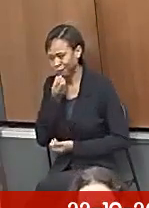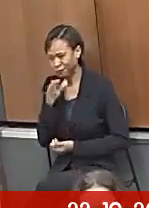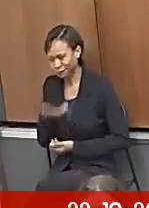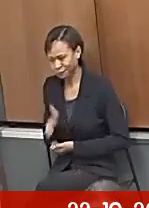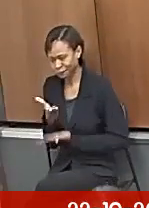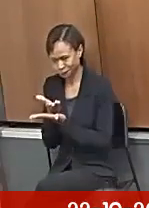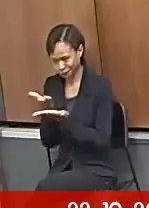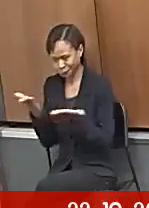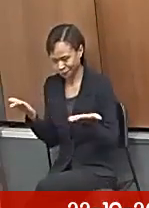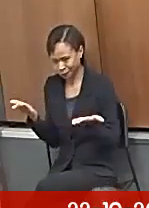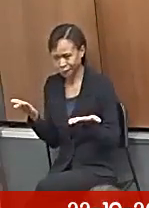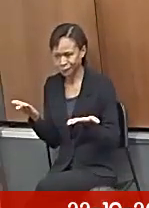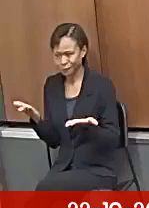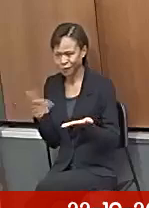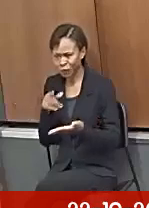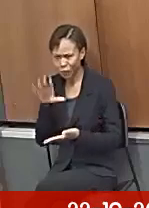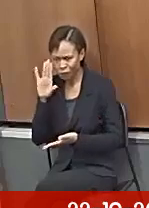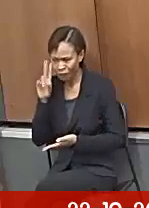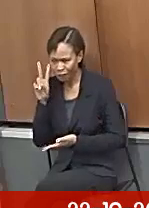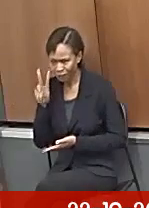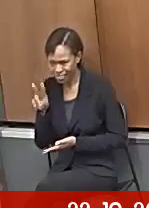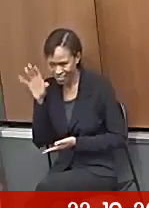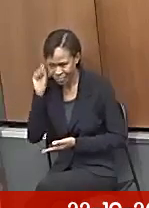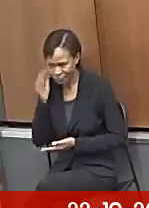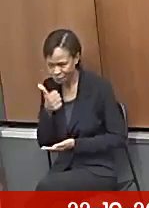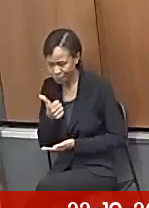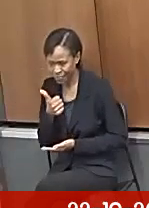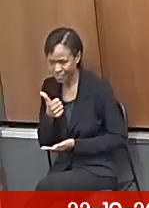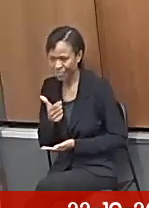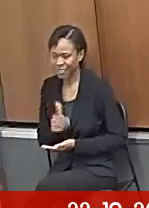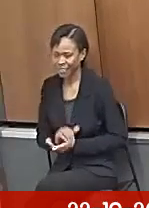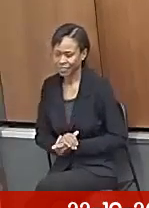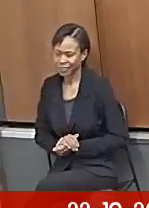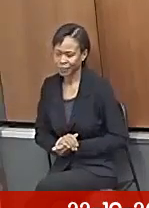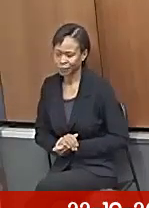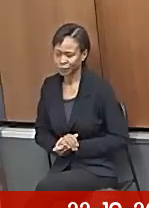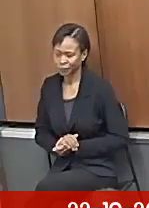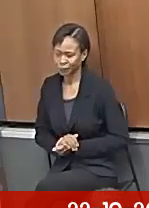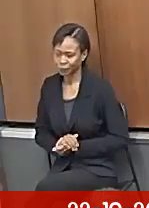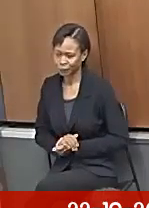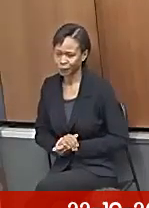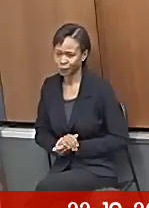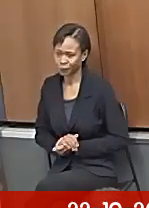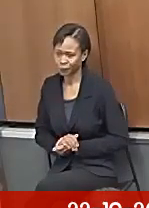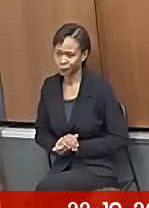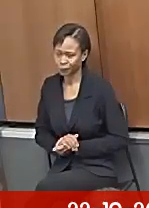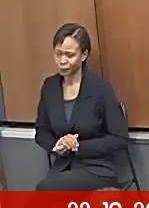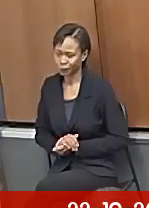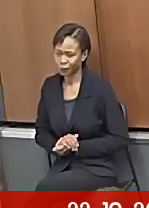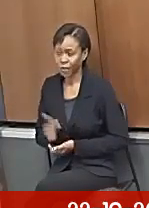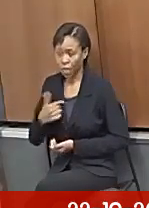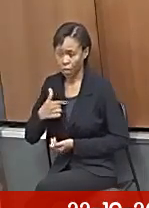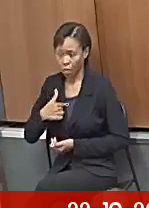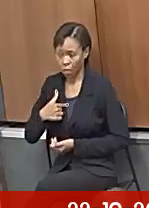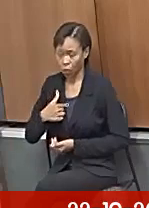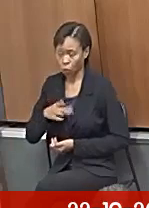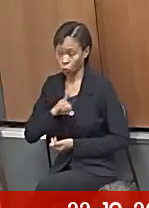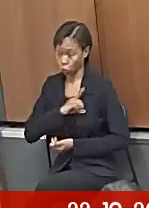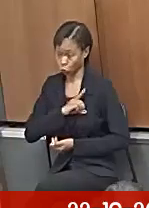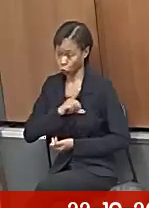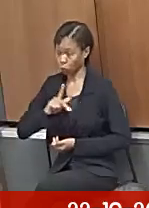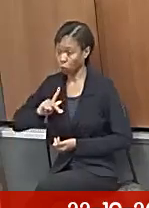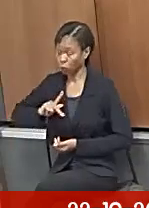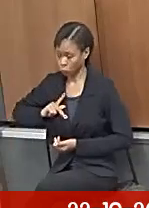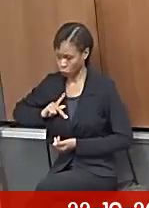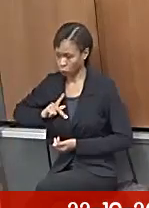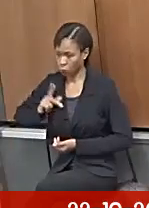todos. Tá dando para me ouvir bem? Sim. Acho que está, né? Bom, eu, como foi dito, eu sou defensor público e